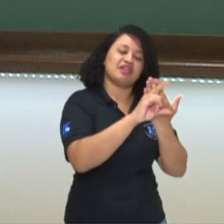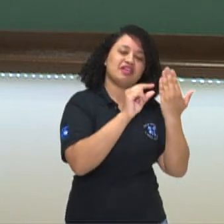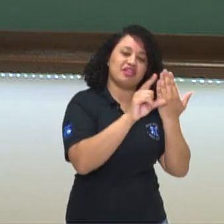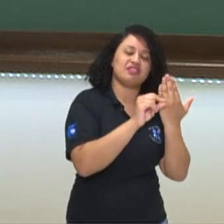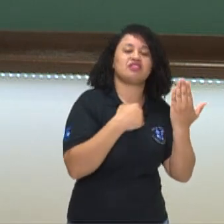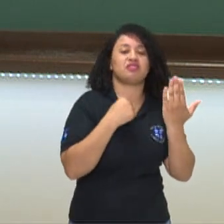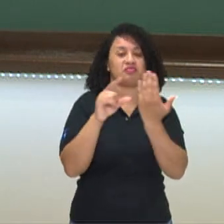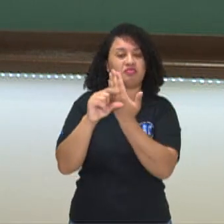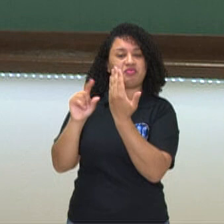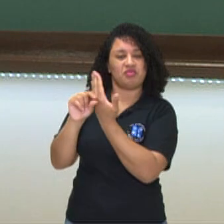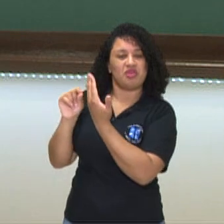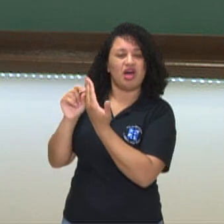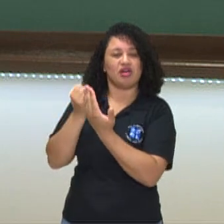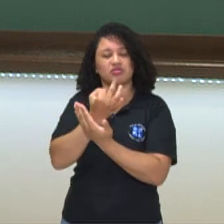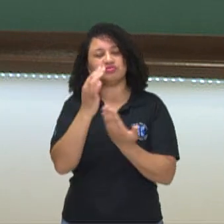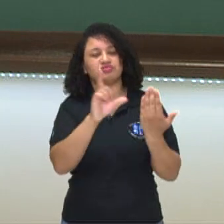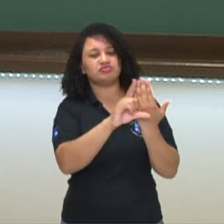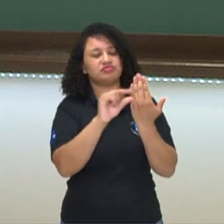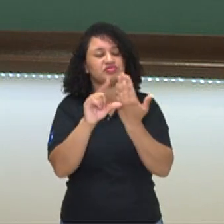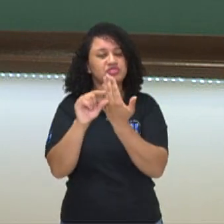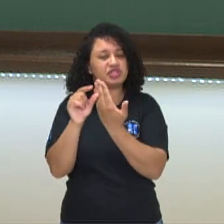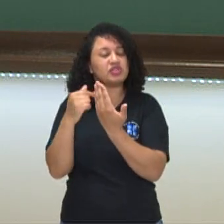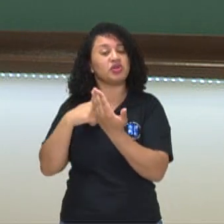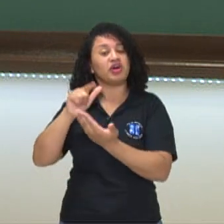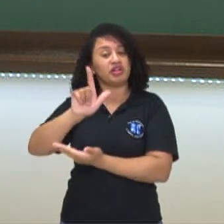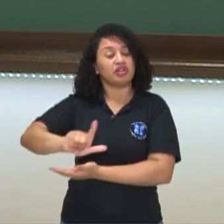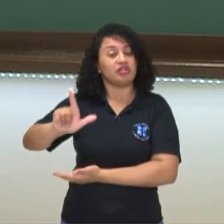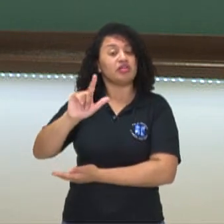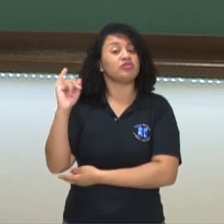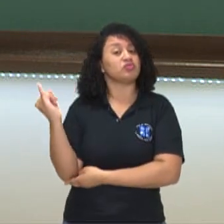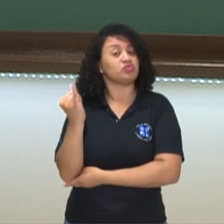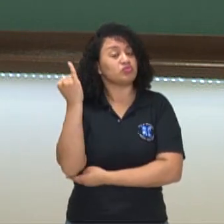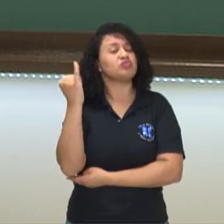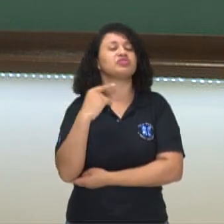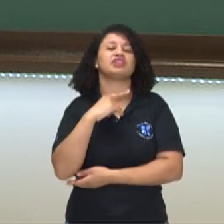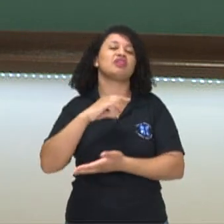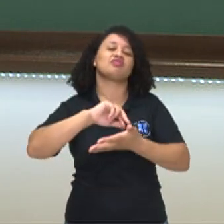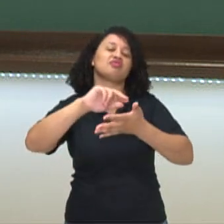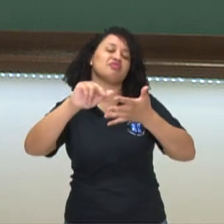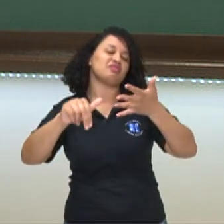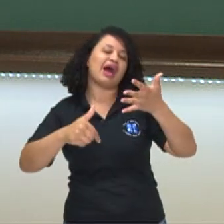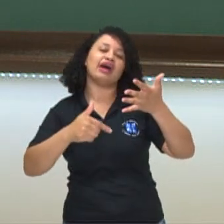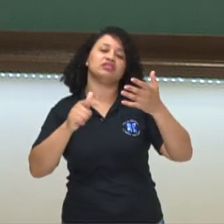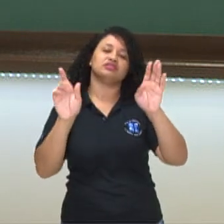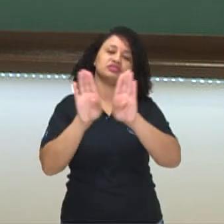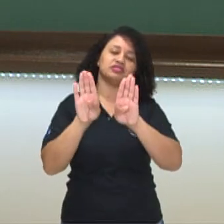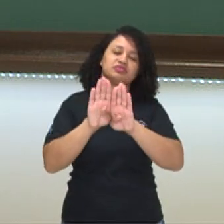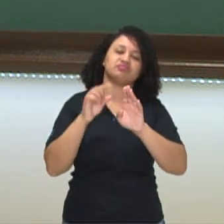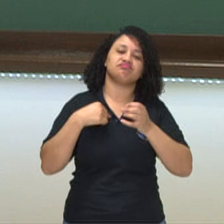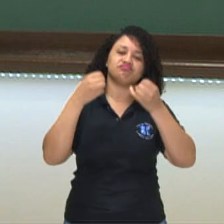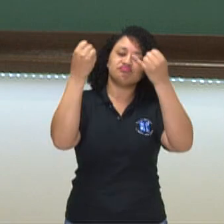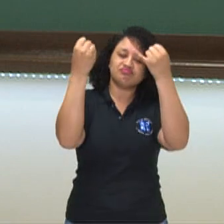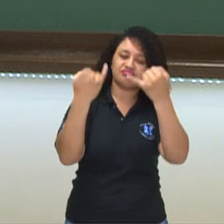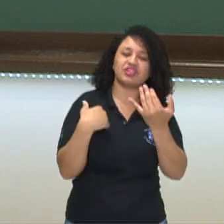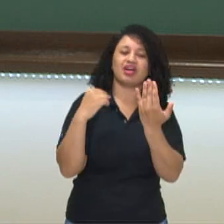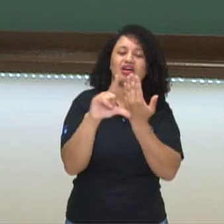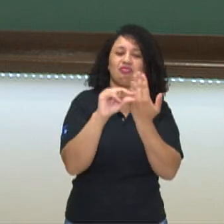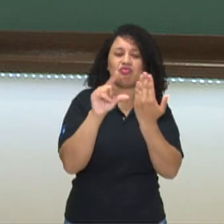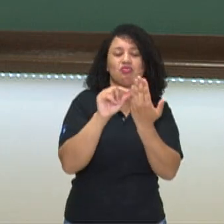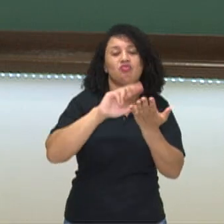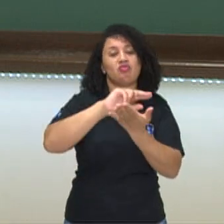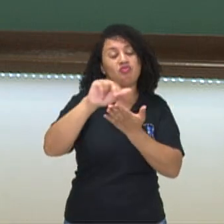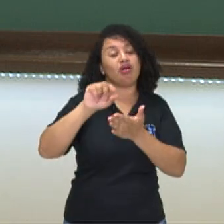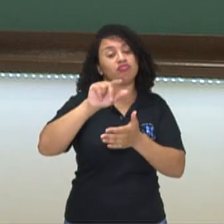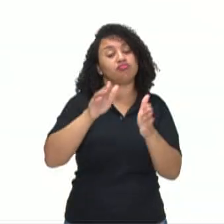dos Lusíadas, de Camões, de Cervantes e tantos outros, né? A gente poderia falar de Dante Alighieri, Erasmo de Roterdã, esses